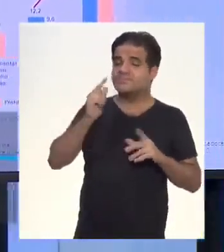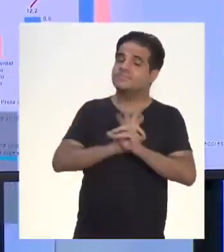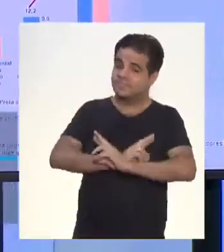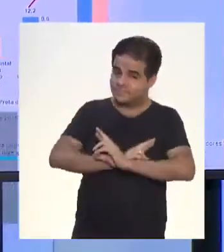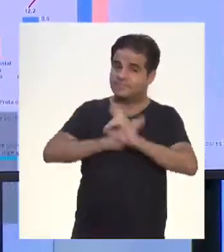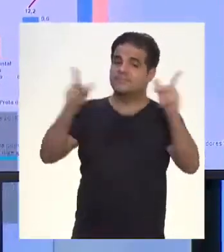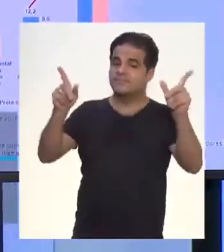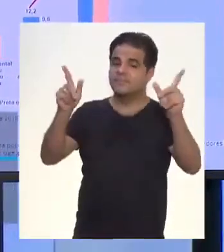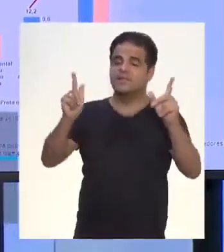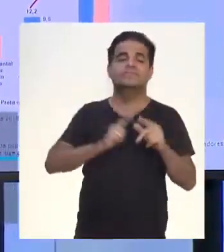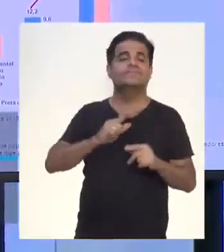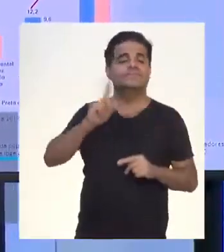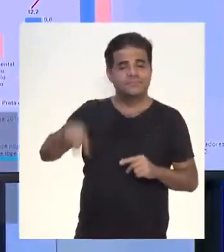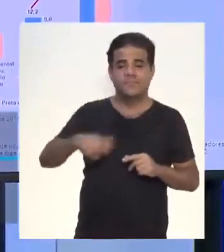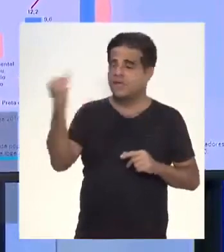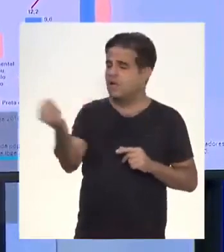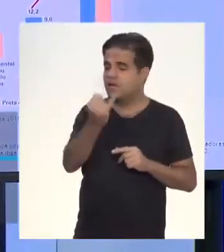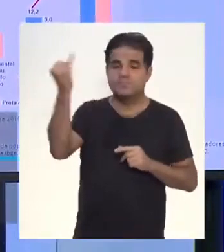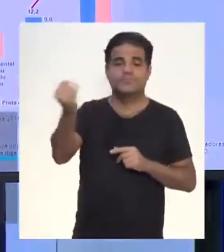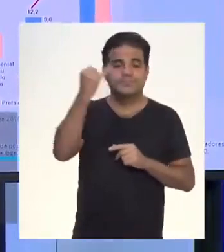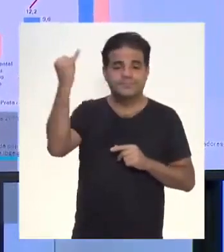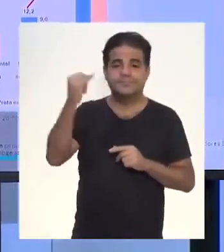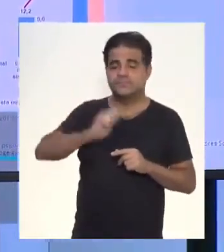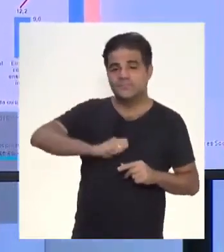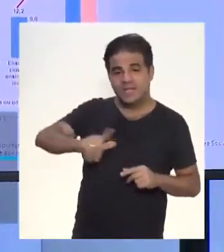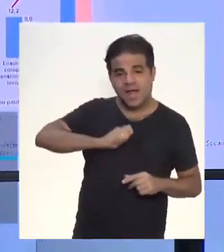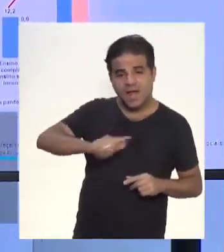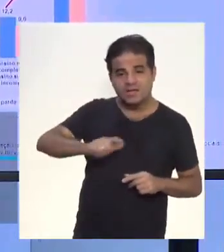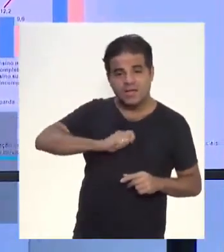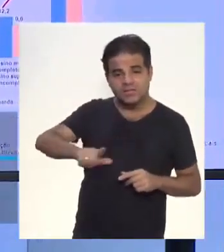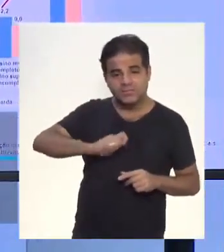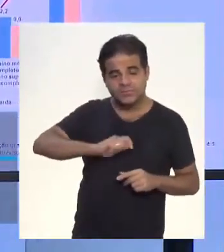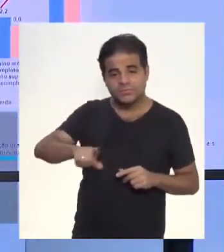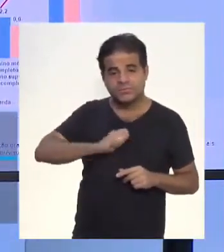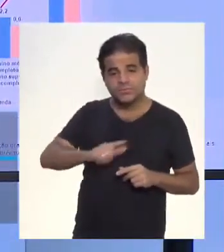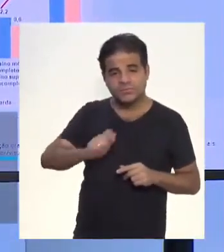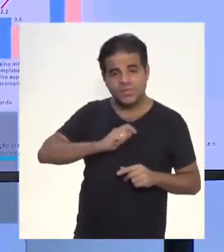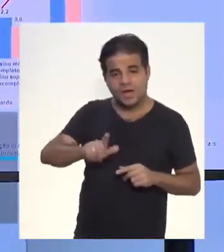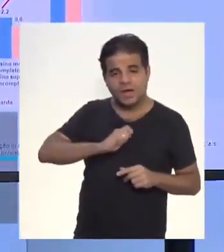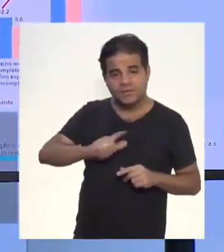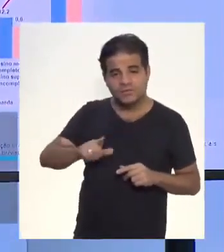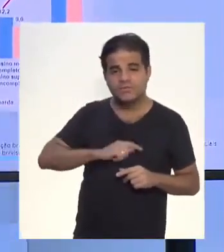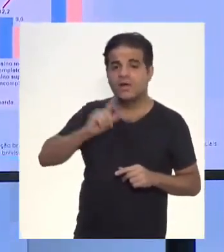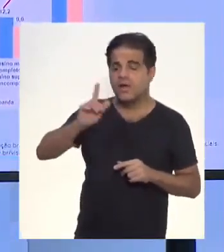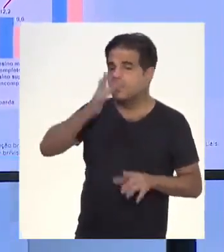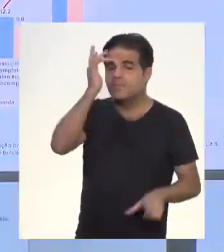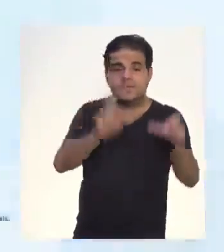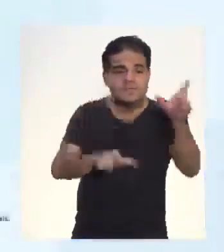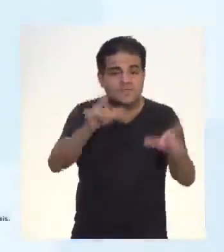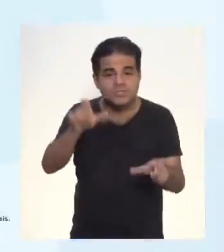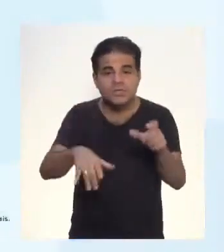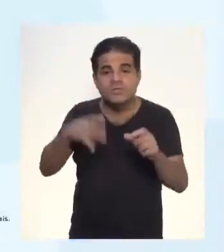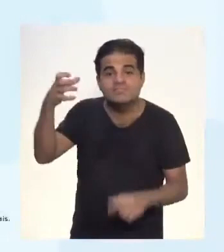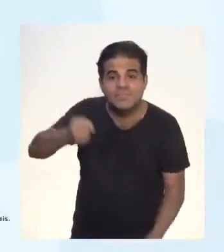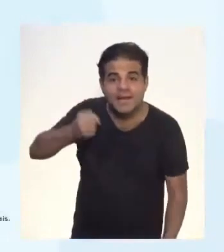e que é muito importante. Esse azulzinho aqui são pessoas